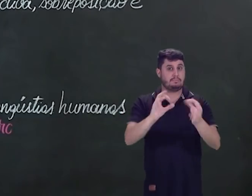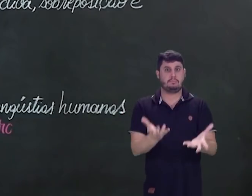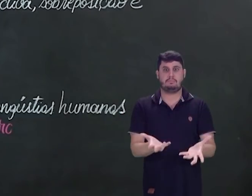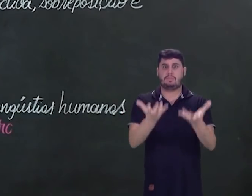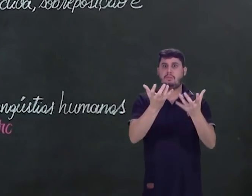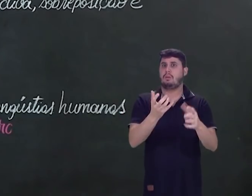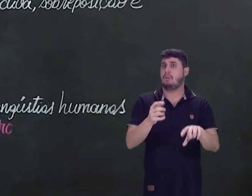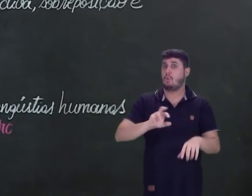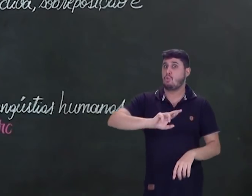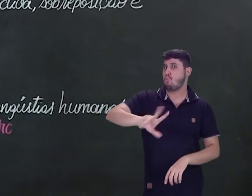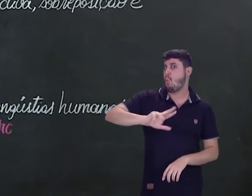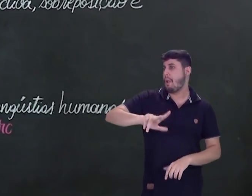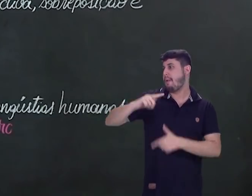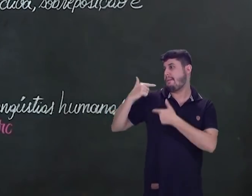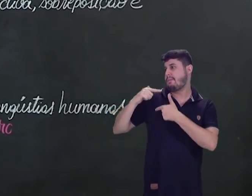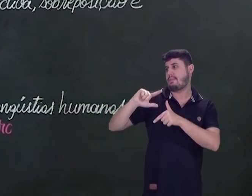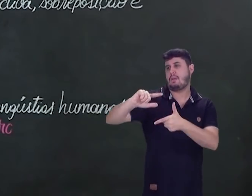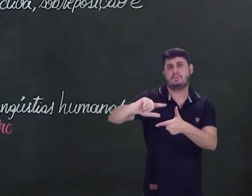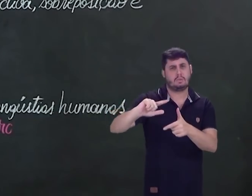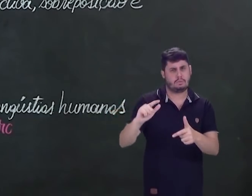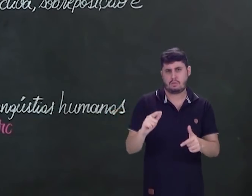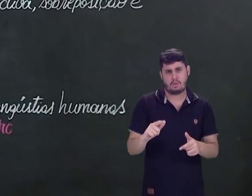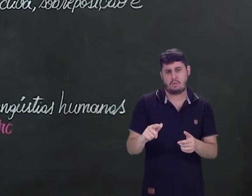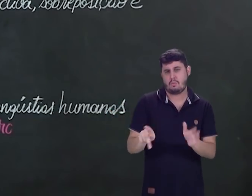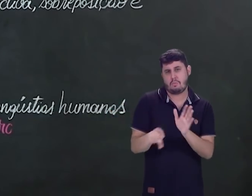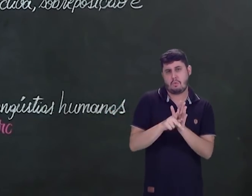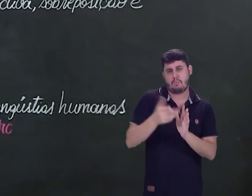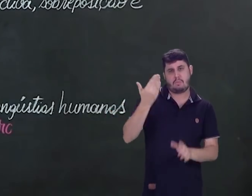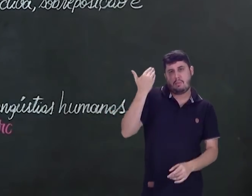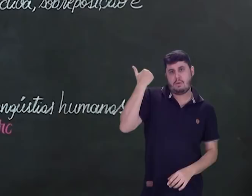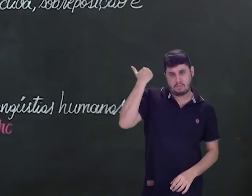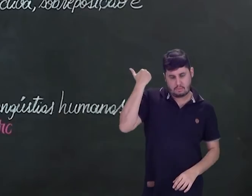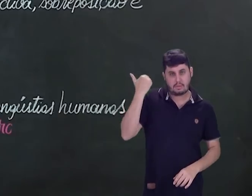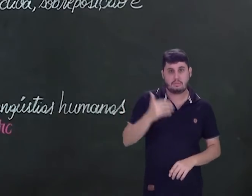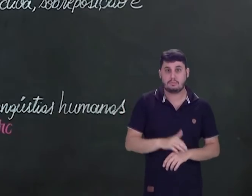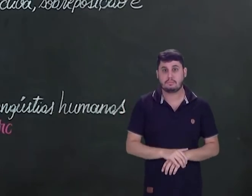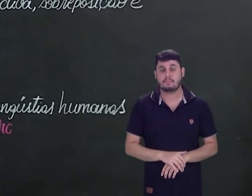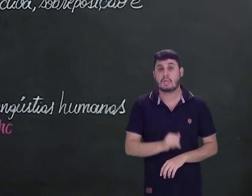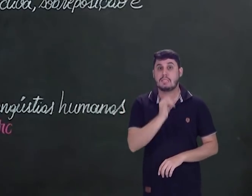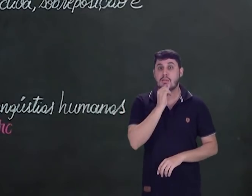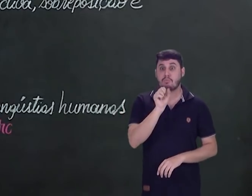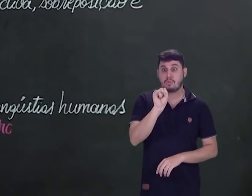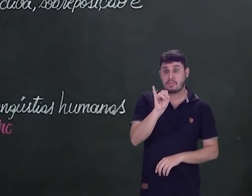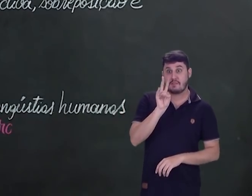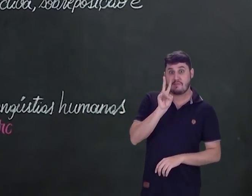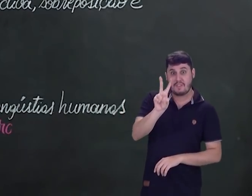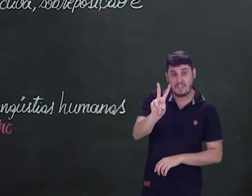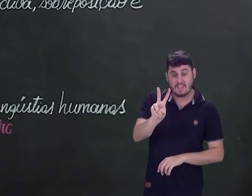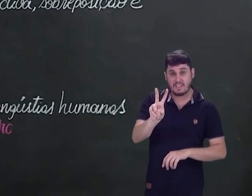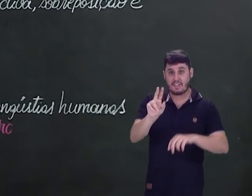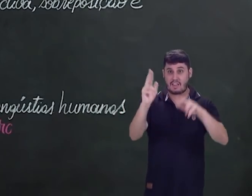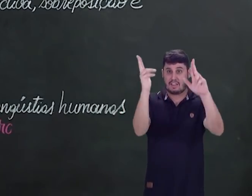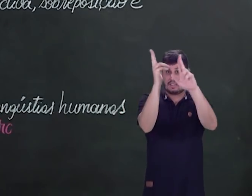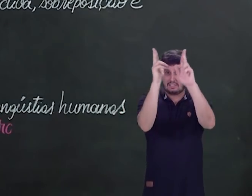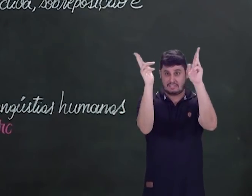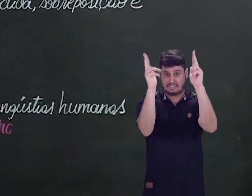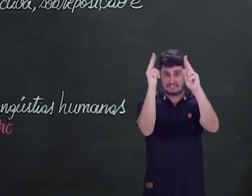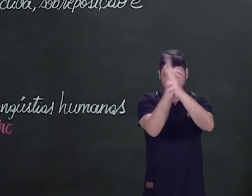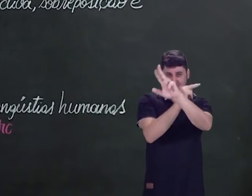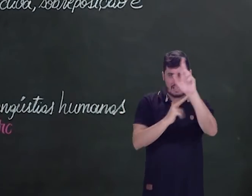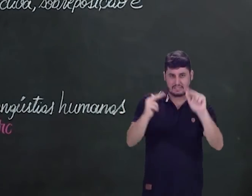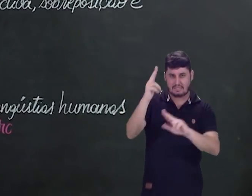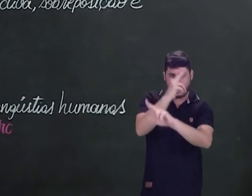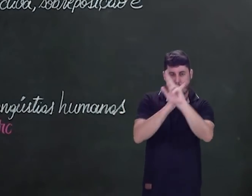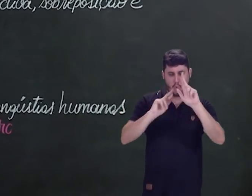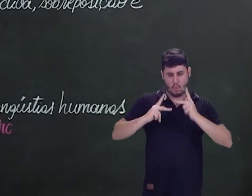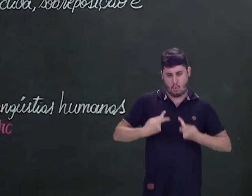né? O que vem das ideias anteriores e clássicas. Então quando você olha uma figura humana do Pablo Picasso e percebe um nariz meio